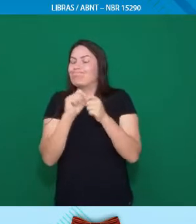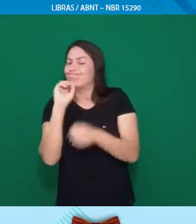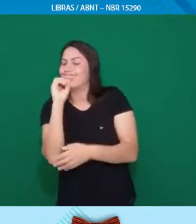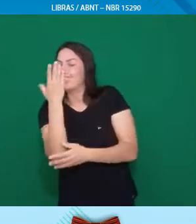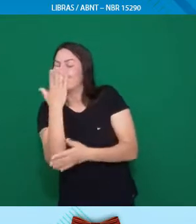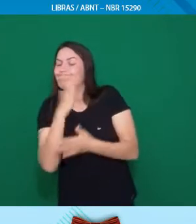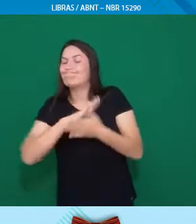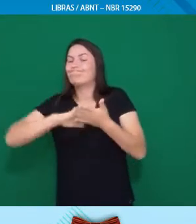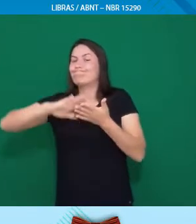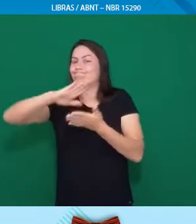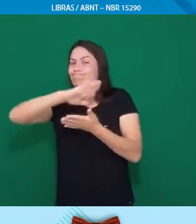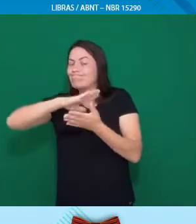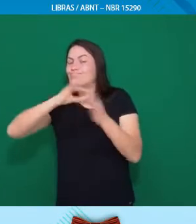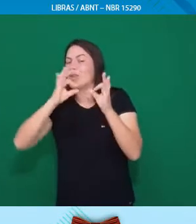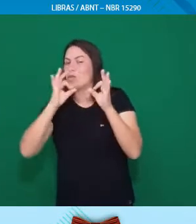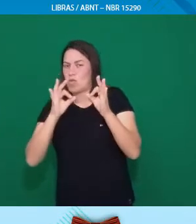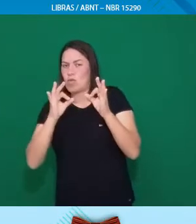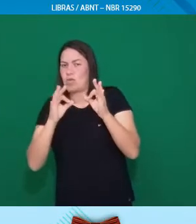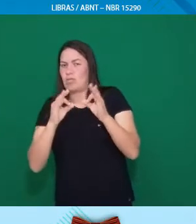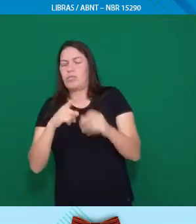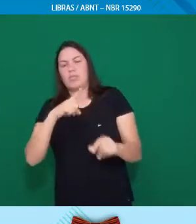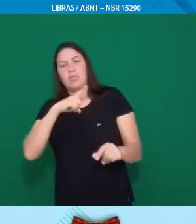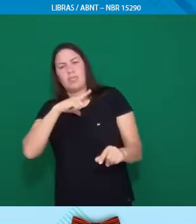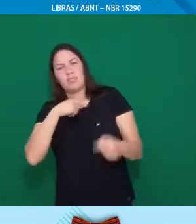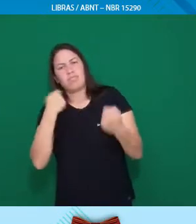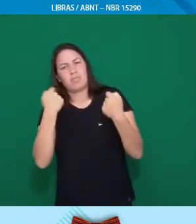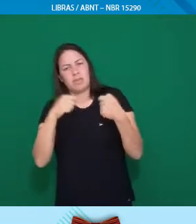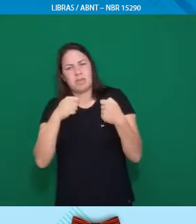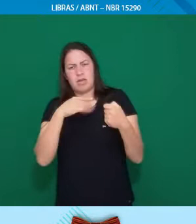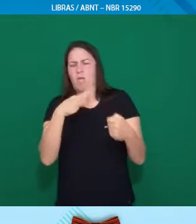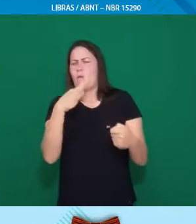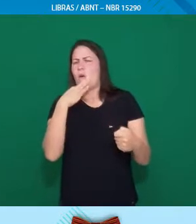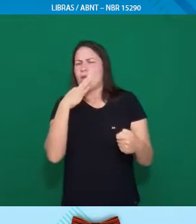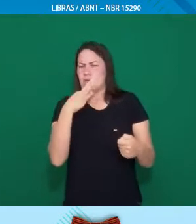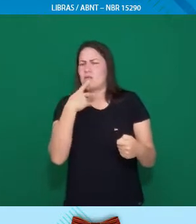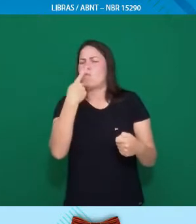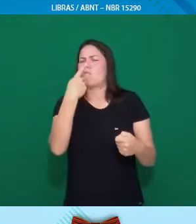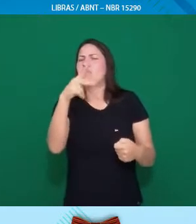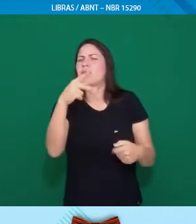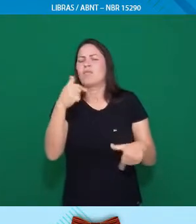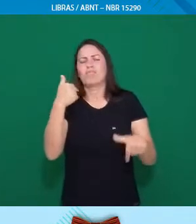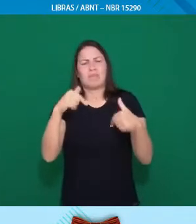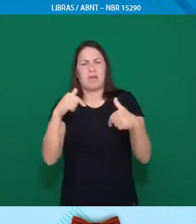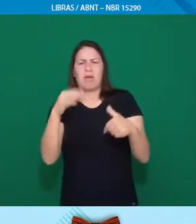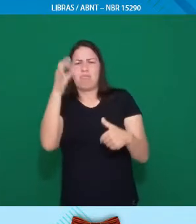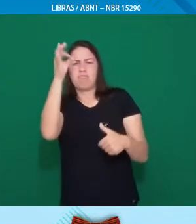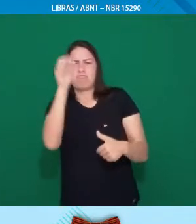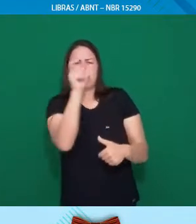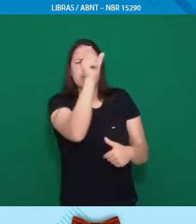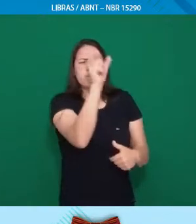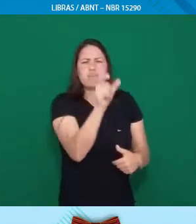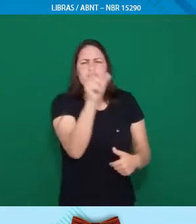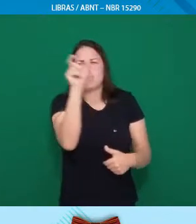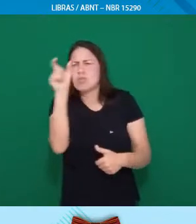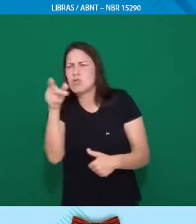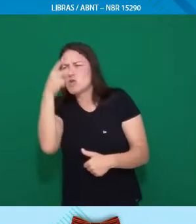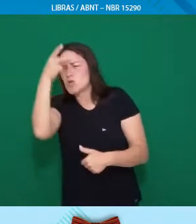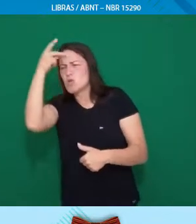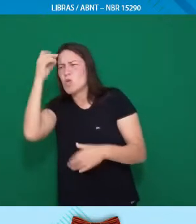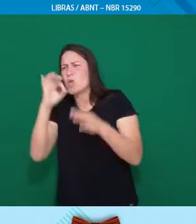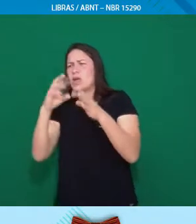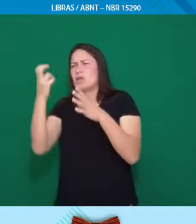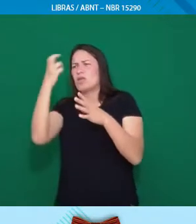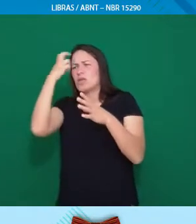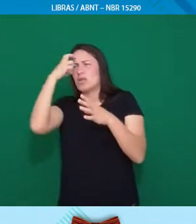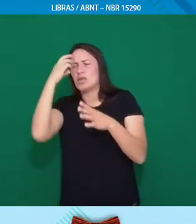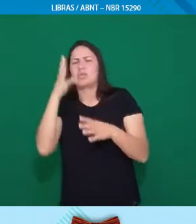vocês conseguirem colocar em prática então nós teríamos que que reconhecer o teu trabalho né outro legado que você deixou na Fundação Cultural